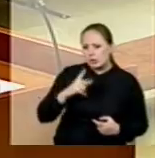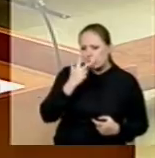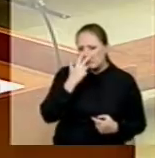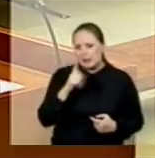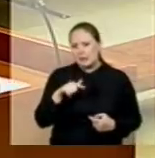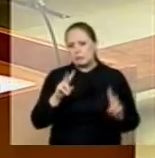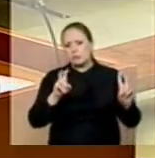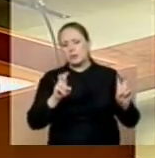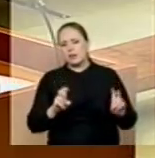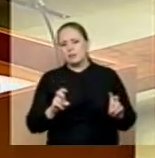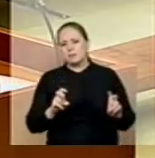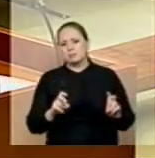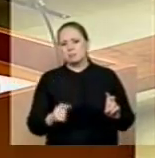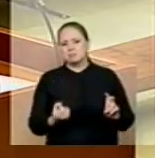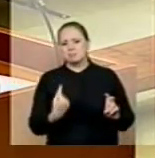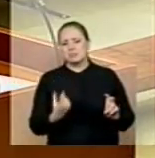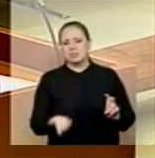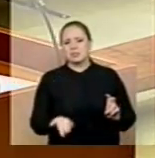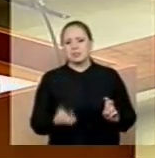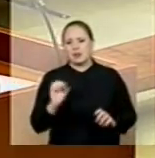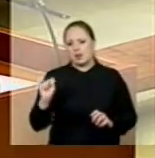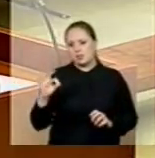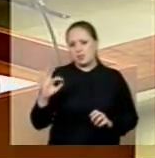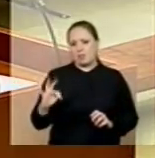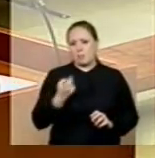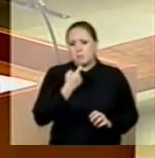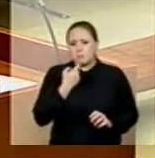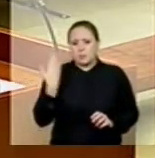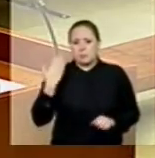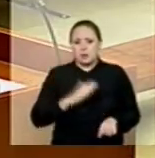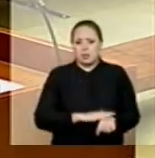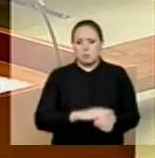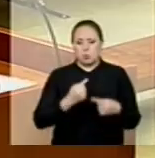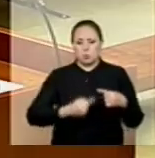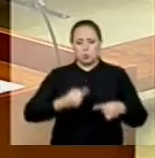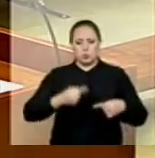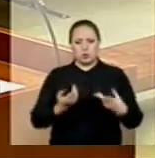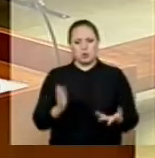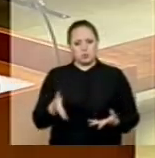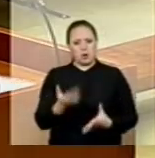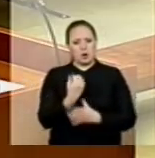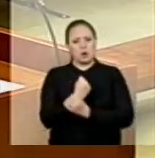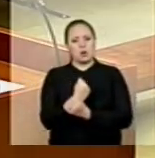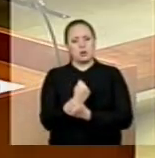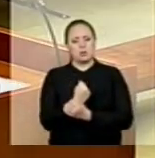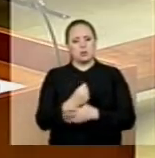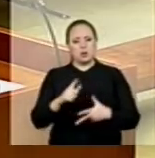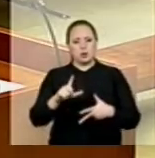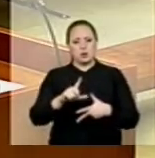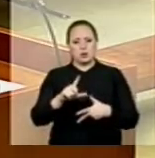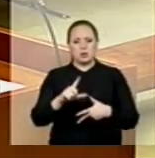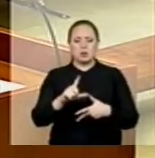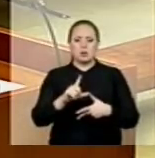assunto requentado. O Supremo, há muito pouco tempo, discutiu e garantiu ao Poder Legislativo